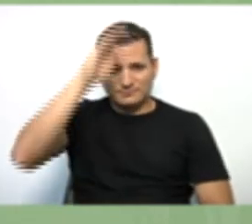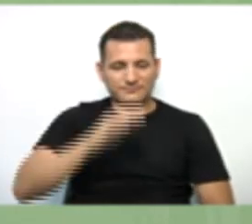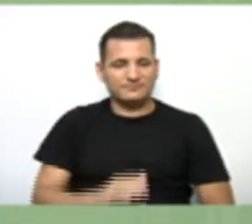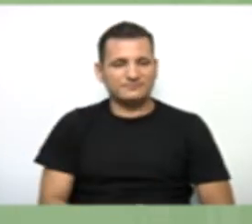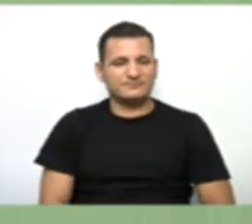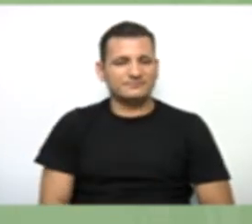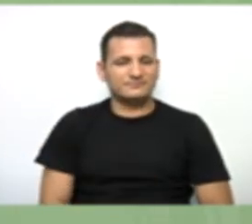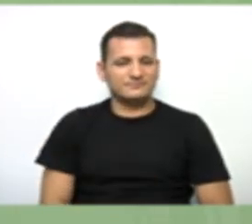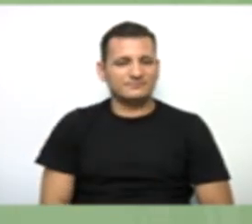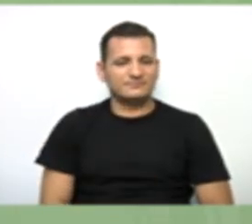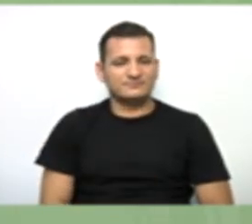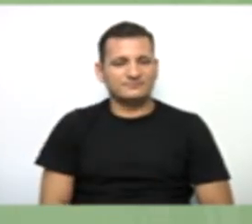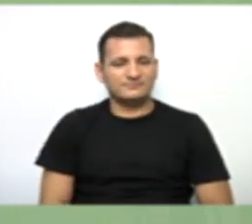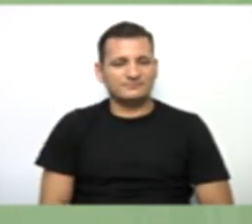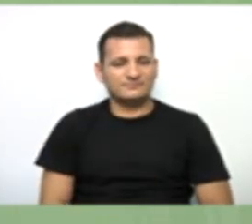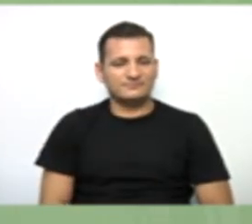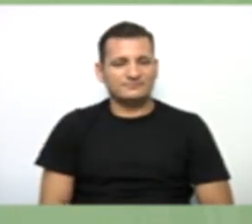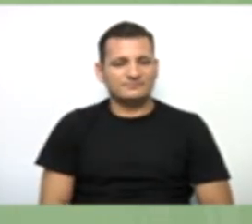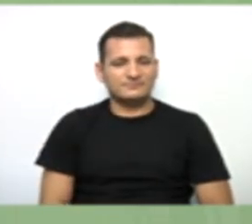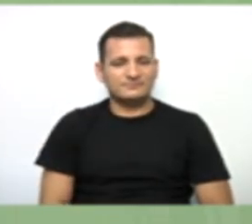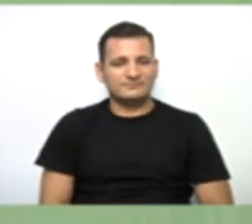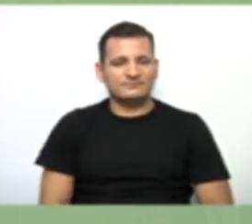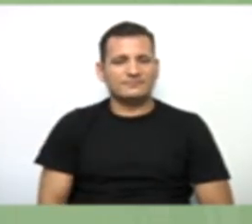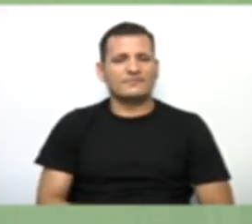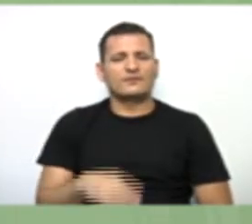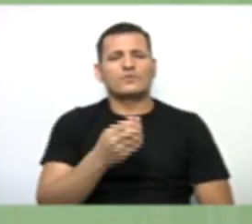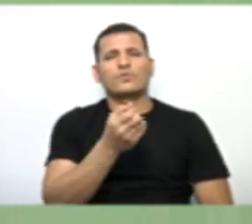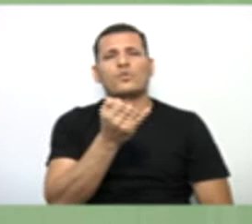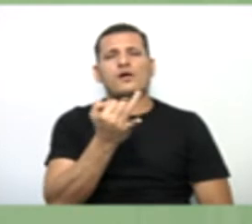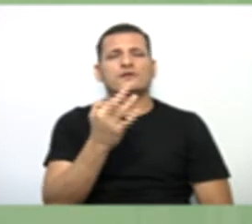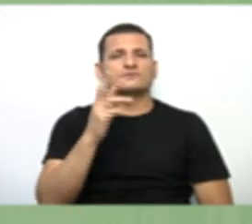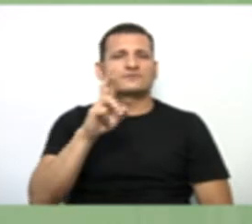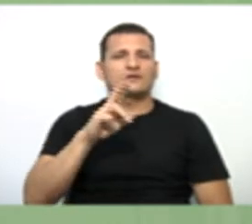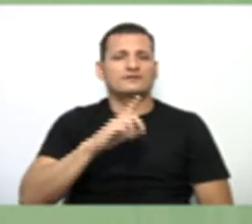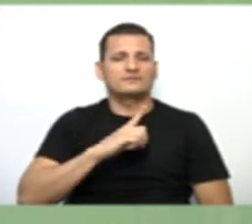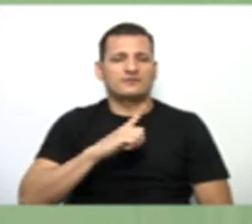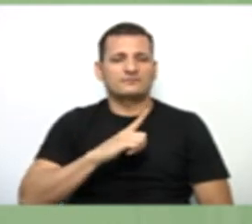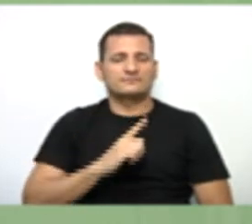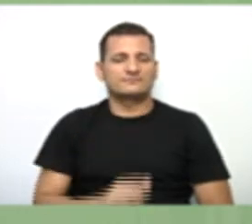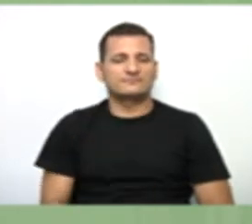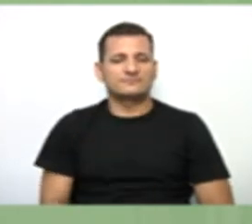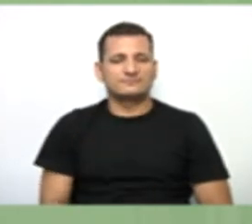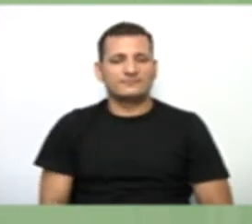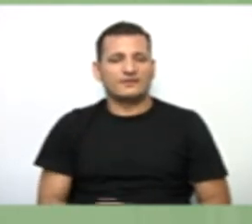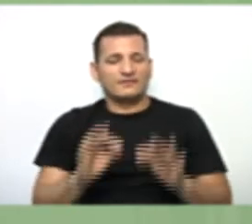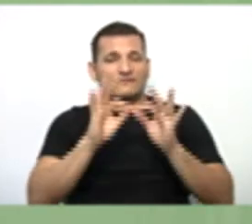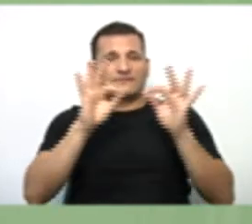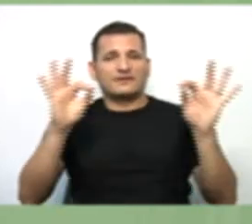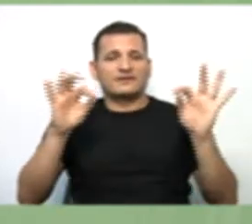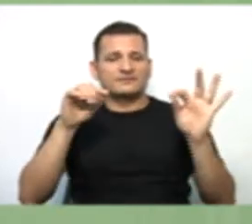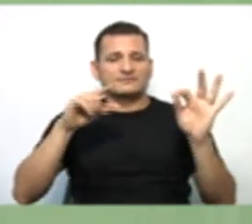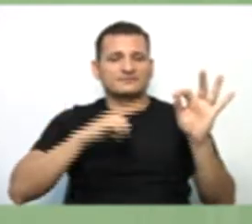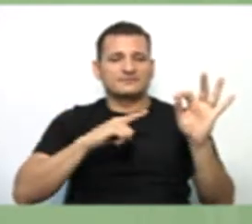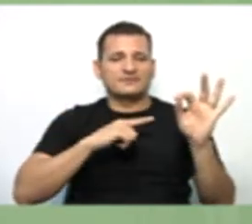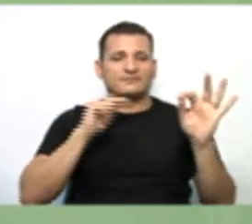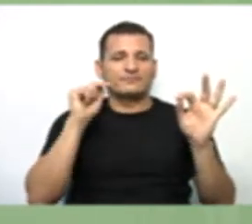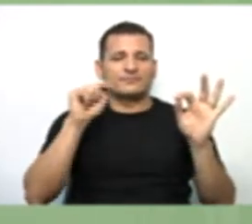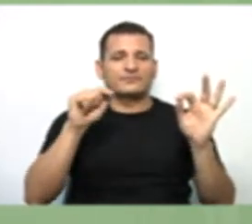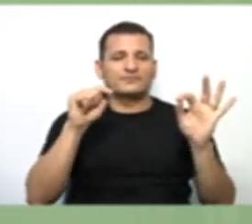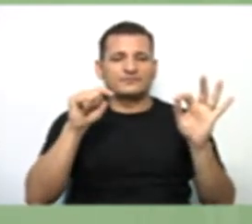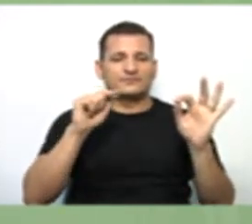Atenção para a pontuação, hein? Mais uma vez precisamos atentar para a pontuação. A frase termina com um ponto e logo em seguida